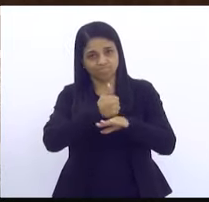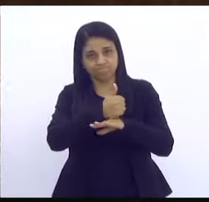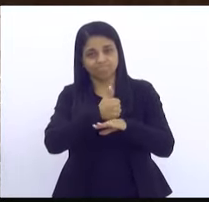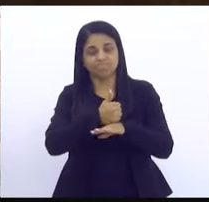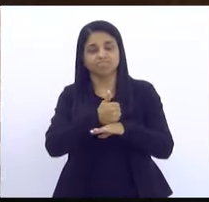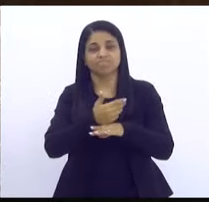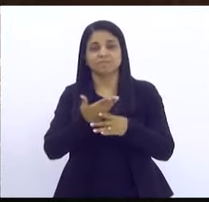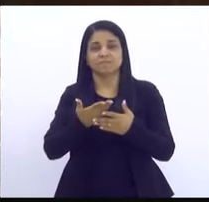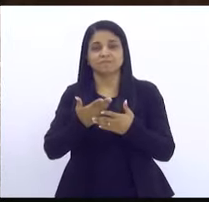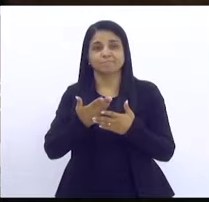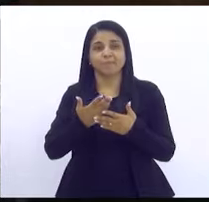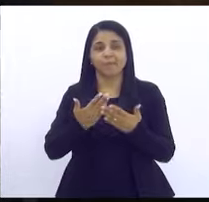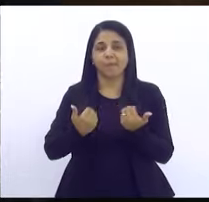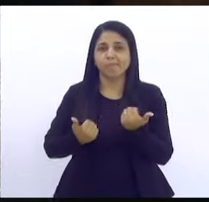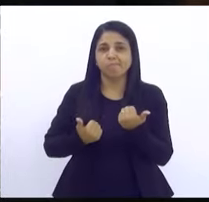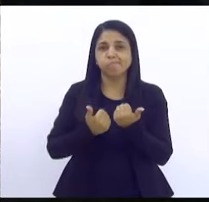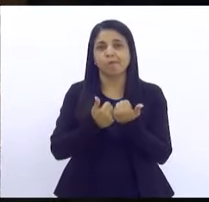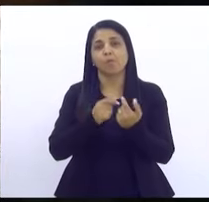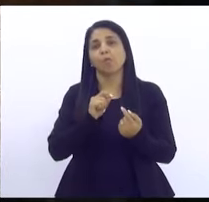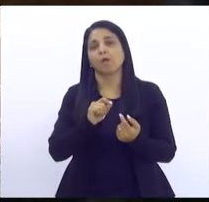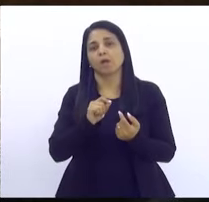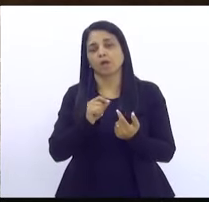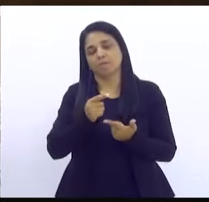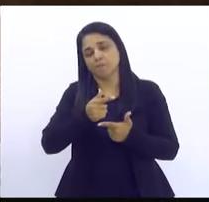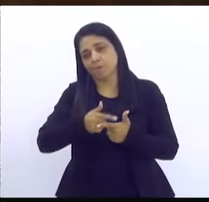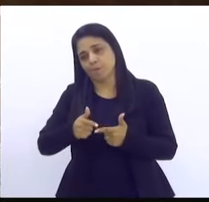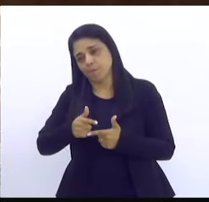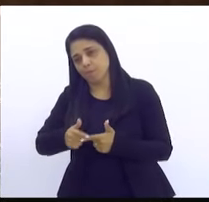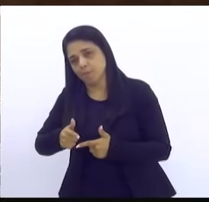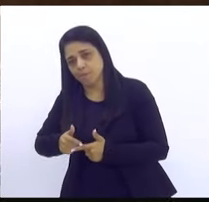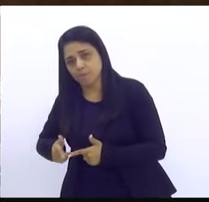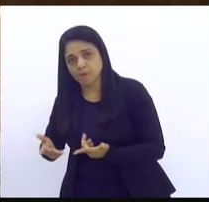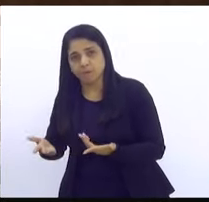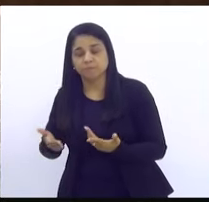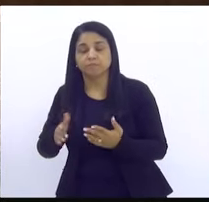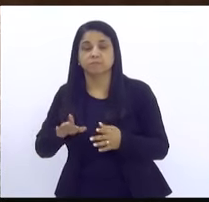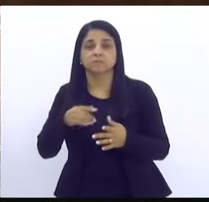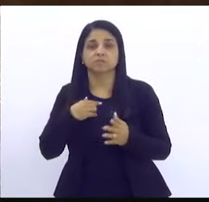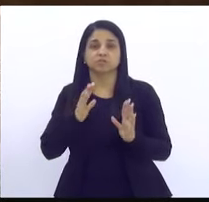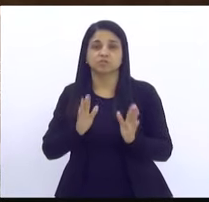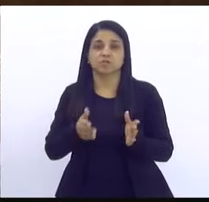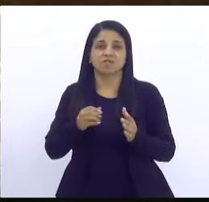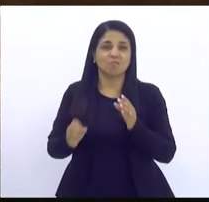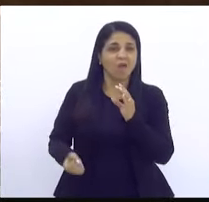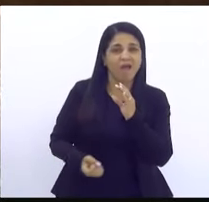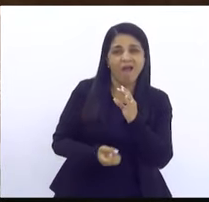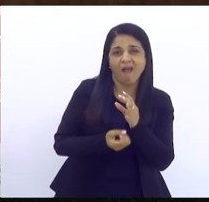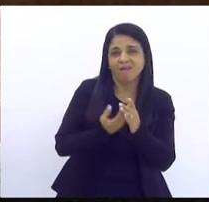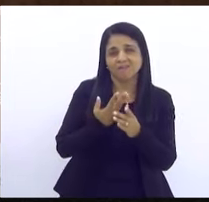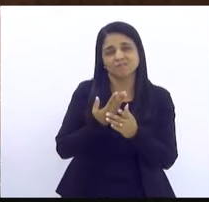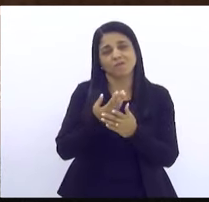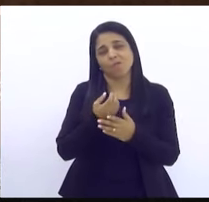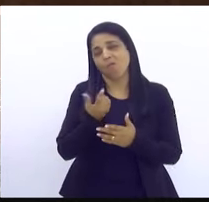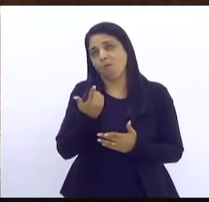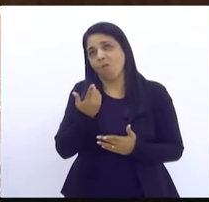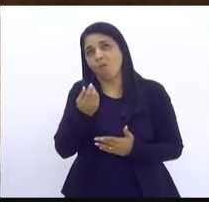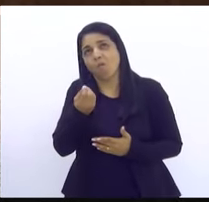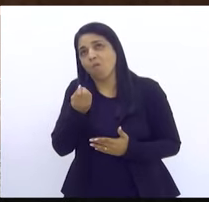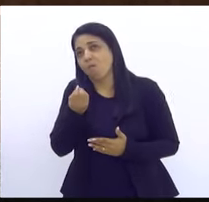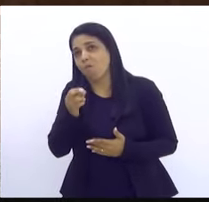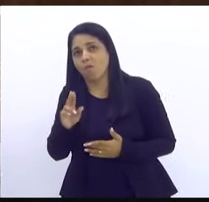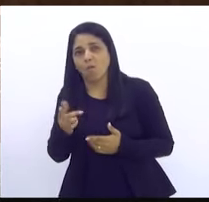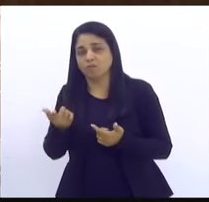que nós encontramos. Então, eu acho assim que não é apenas a criação ou a recriação da Secretaria